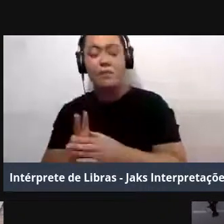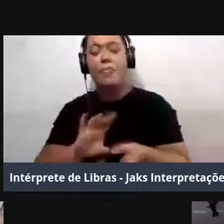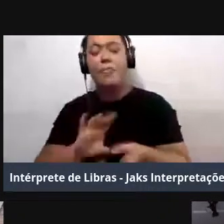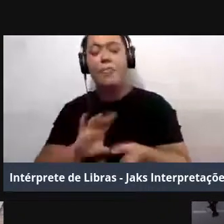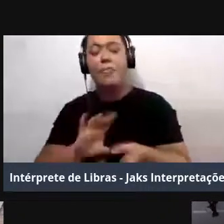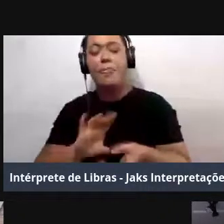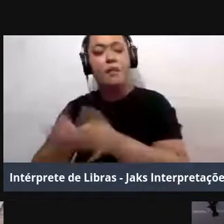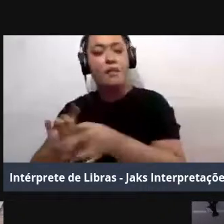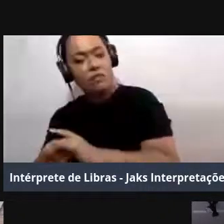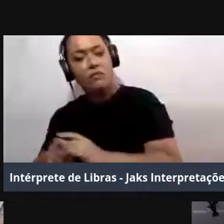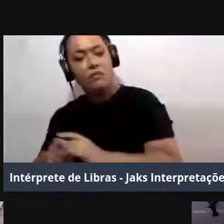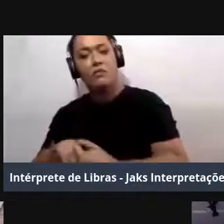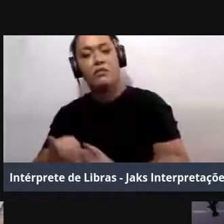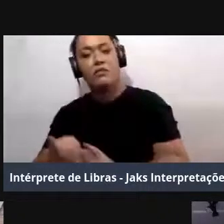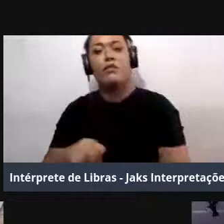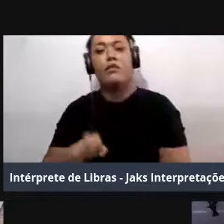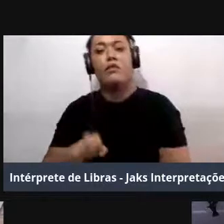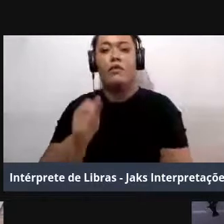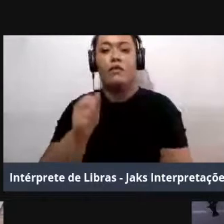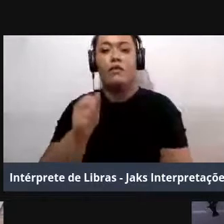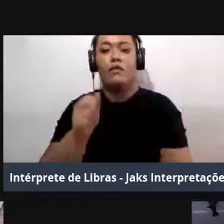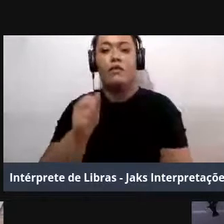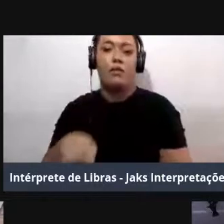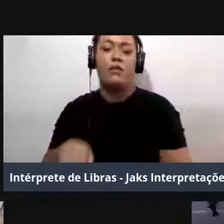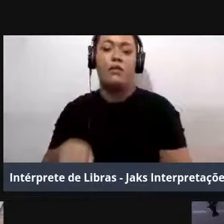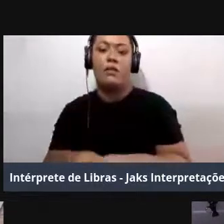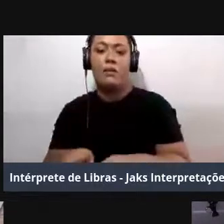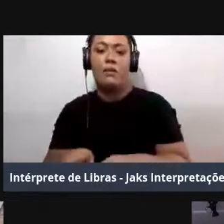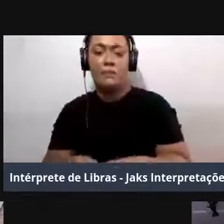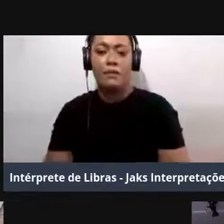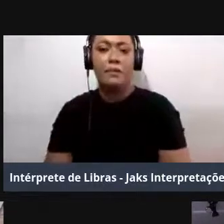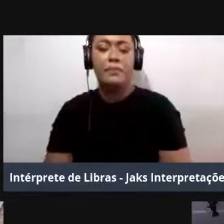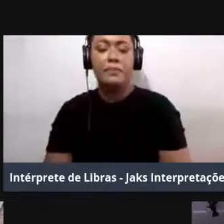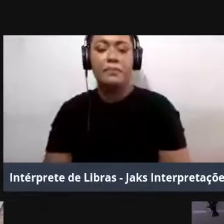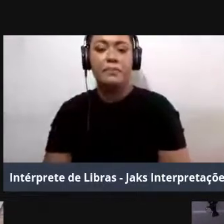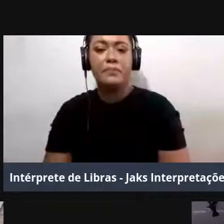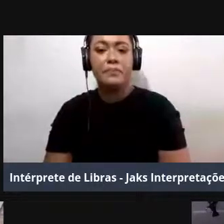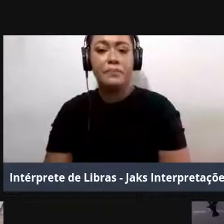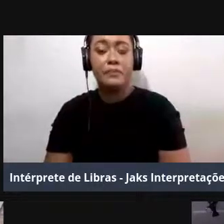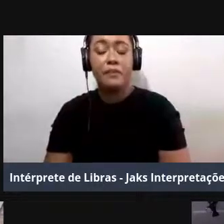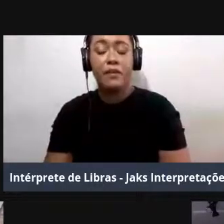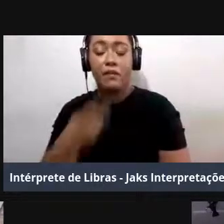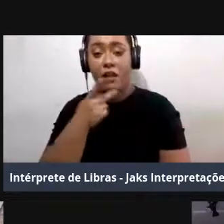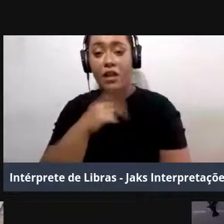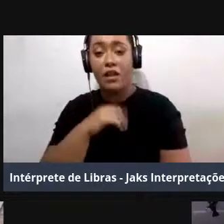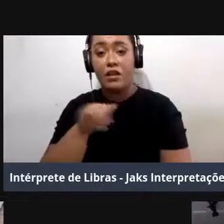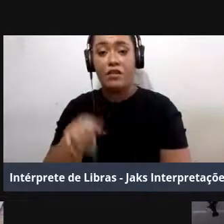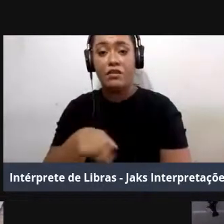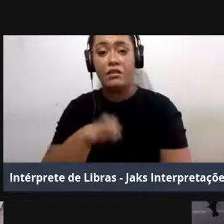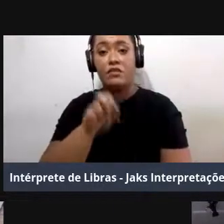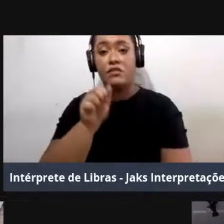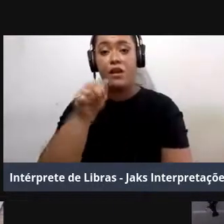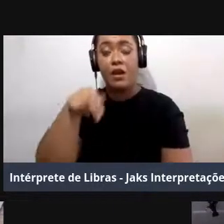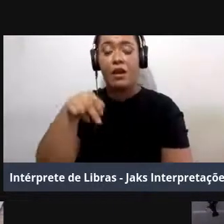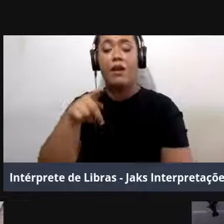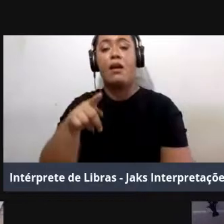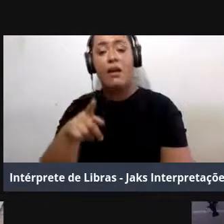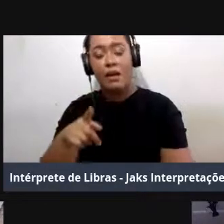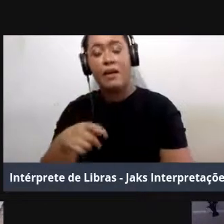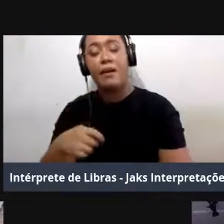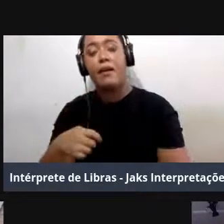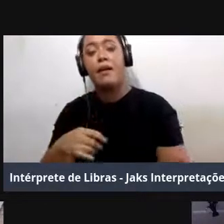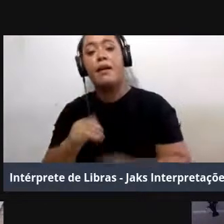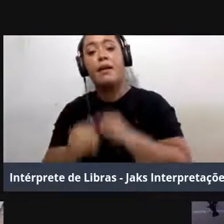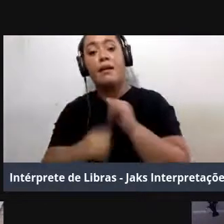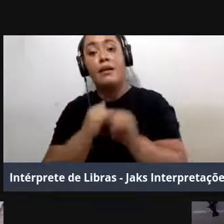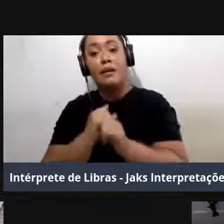Jean está possibilitando essa conexão nota mil, porque em Pancararu a conexão também é desafiadora. E Jean